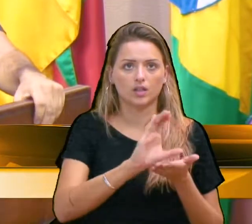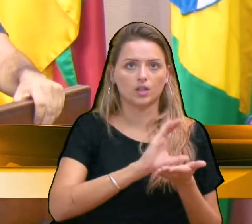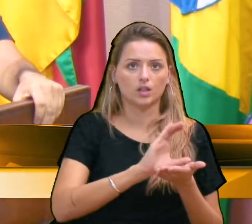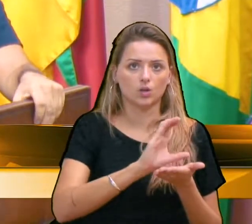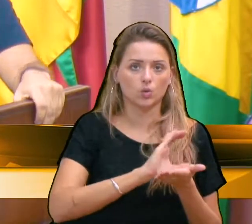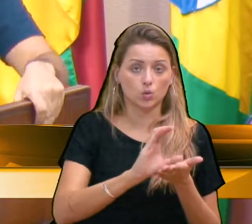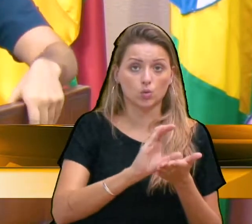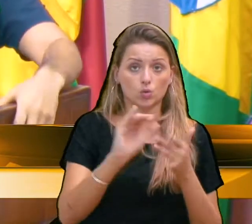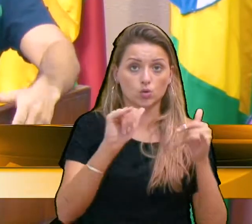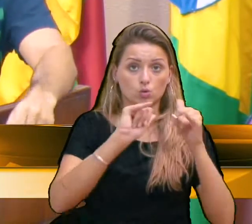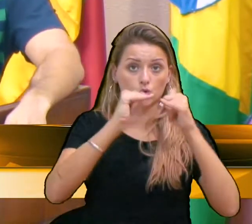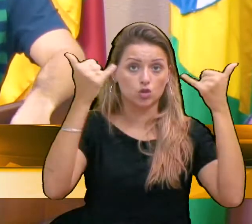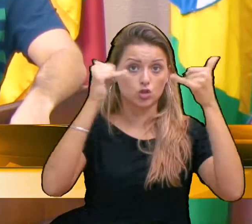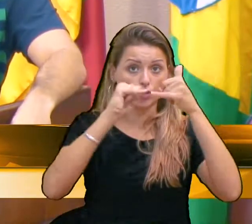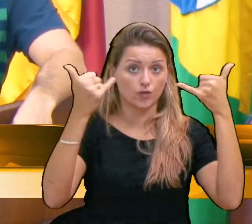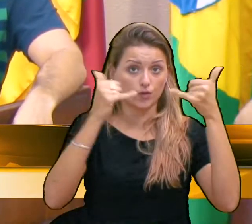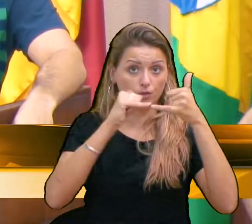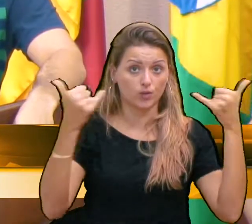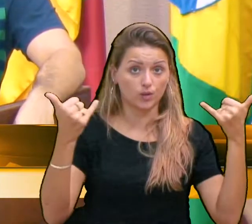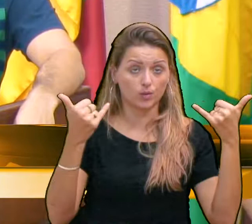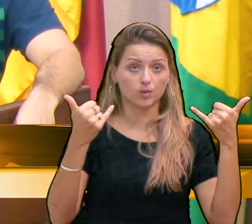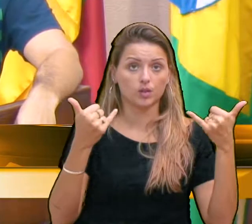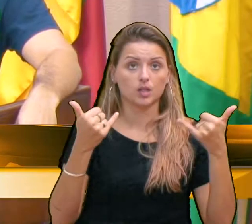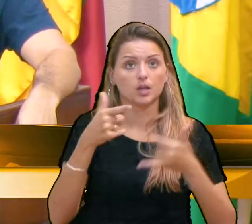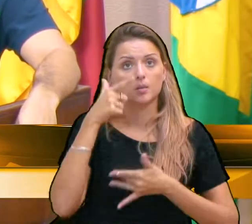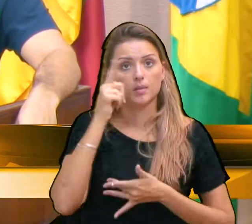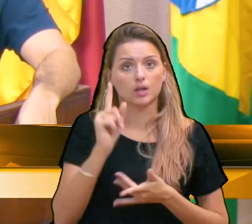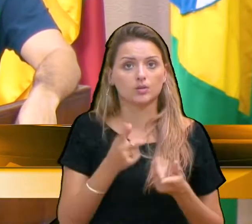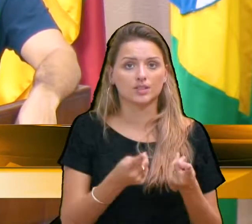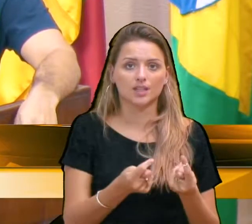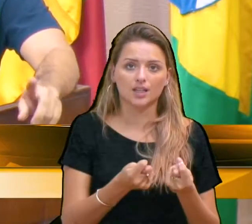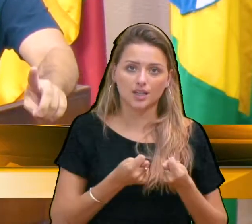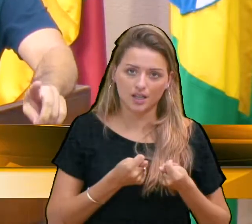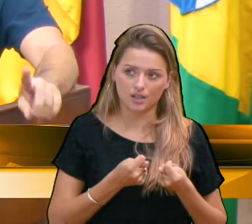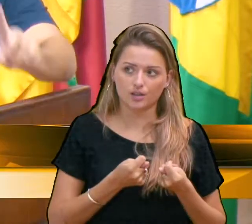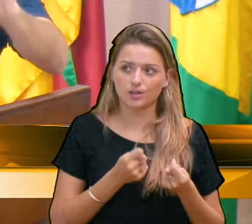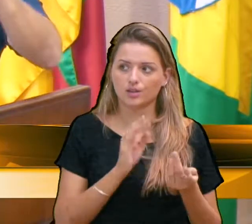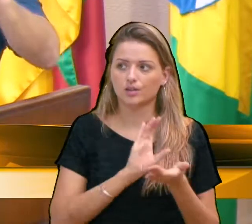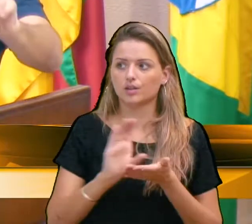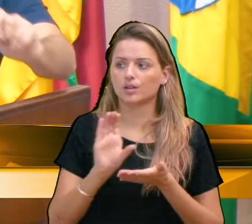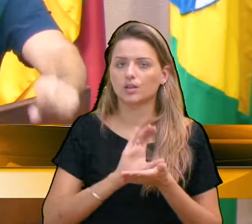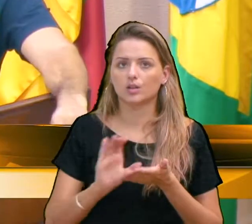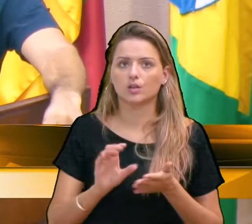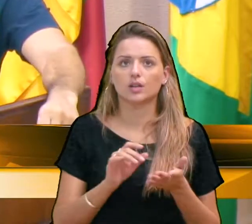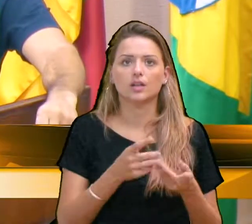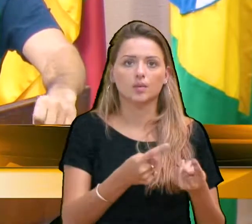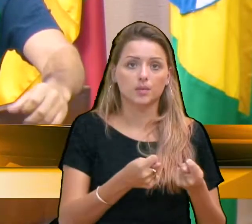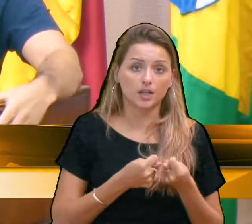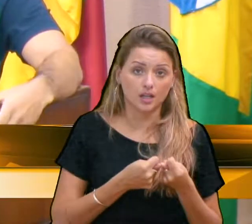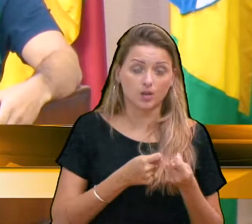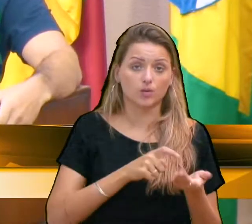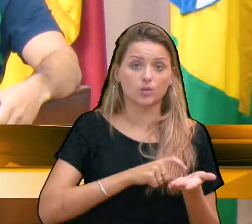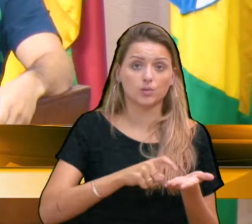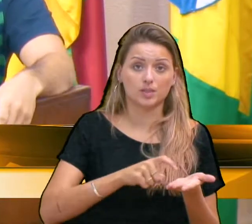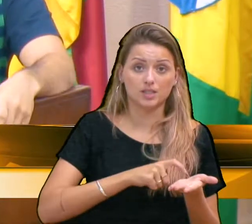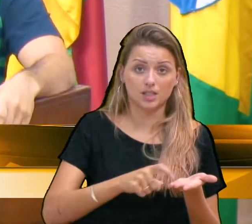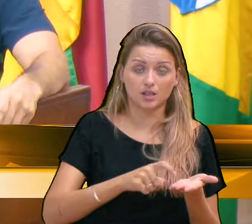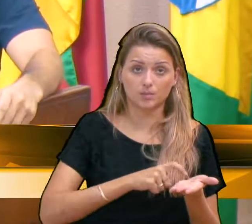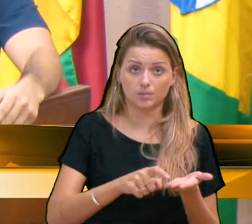fibra ótica, justamente para economizar recursos, economizar papel e